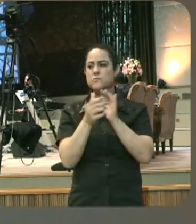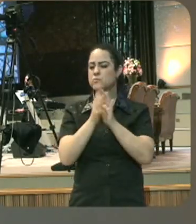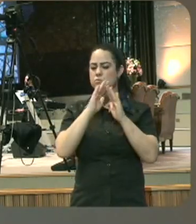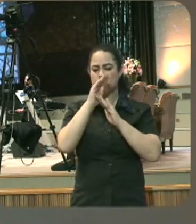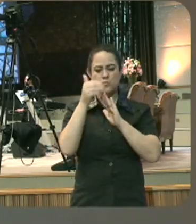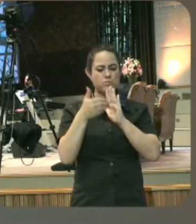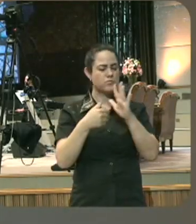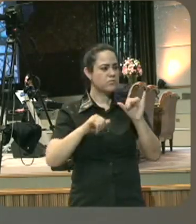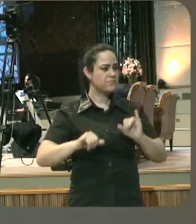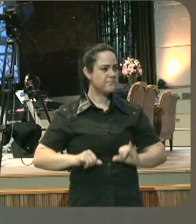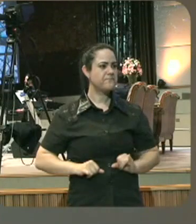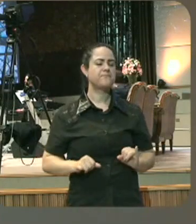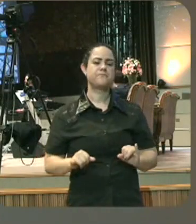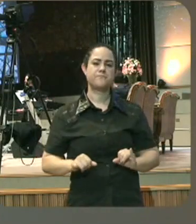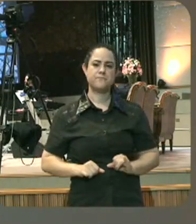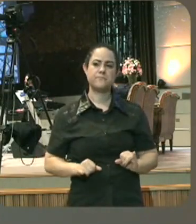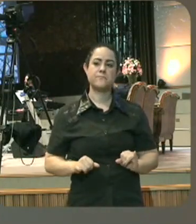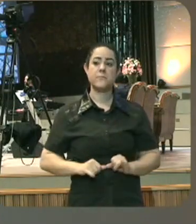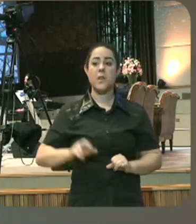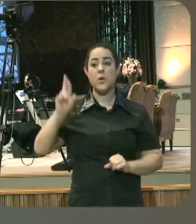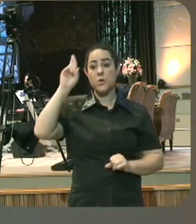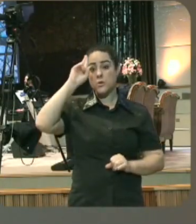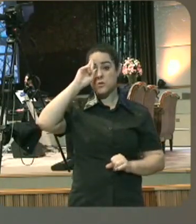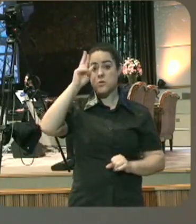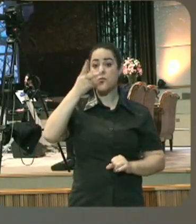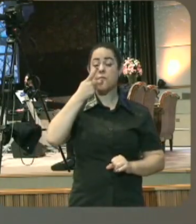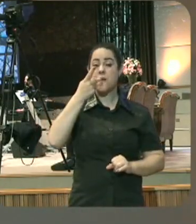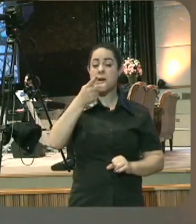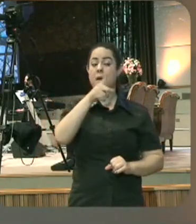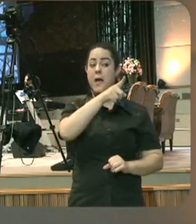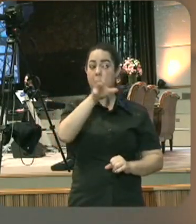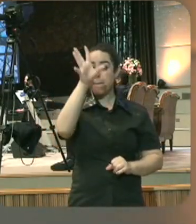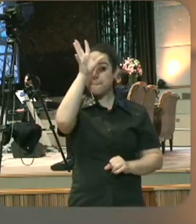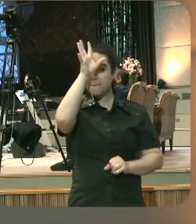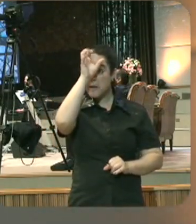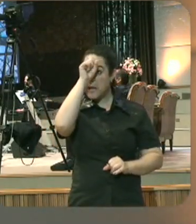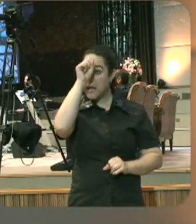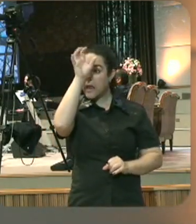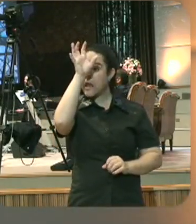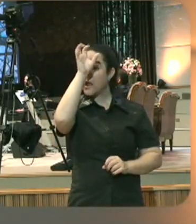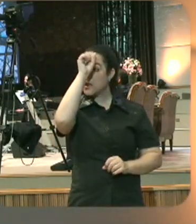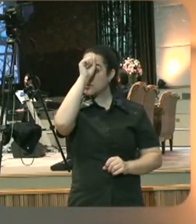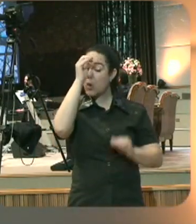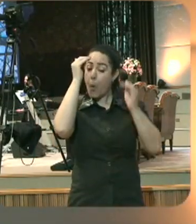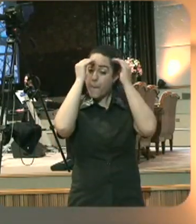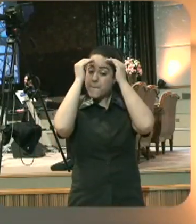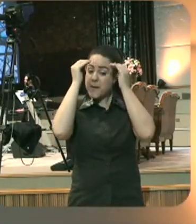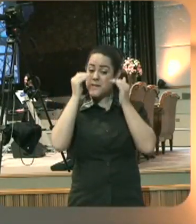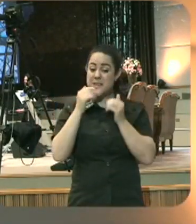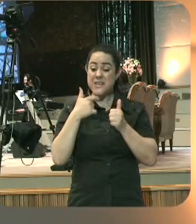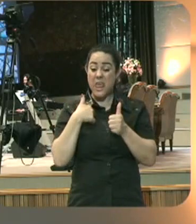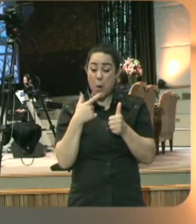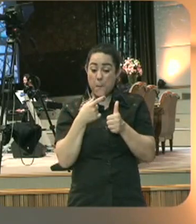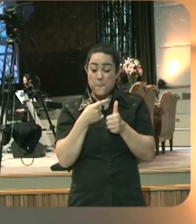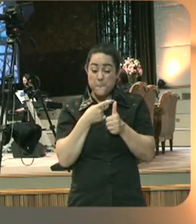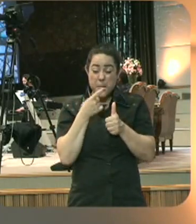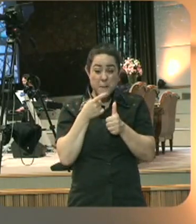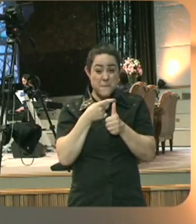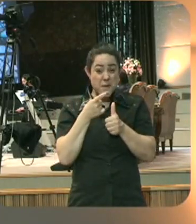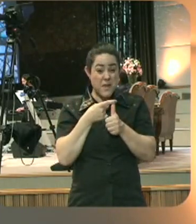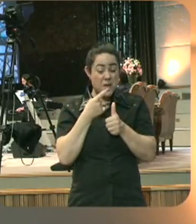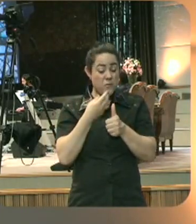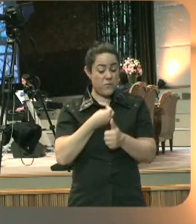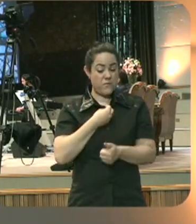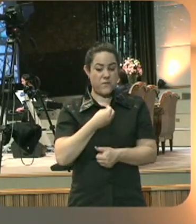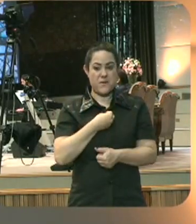sofrendo. E o Senhor diz: aprende a lição e me coloca em primeiro lugar na